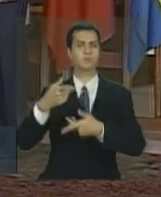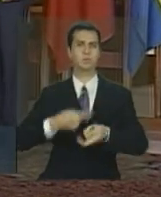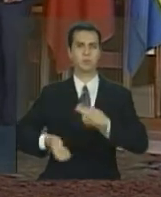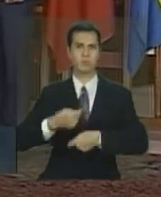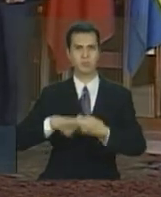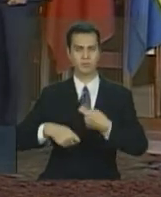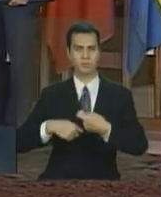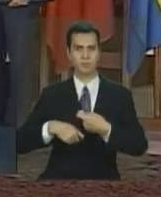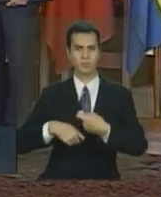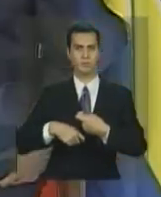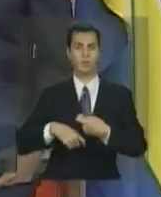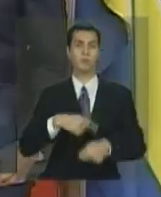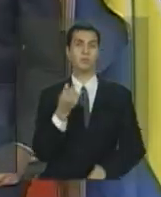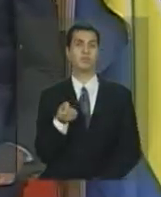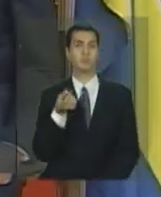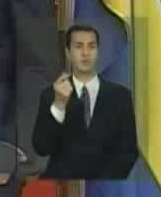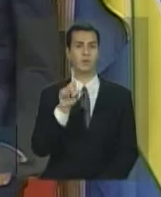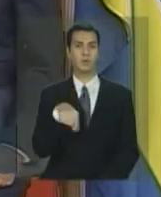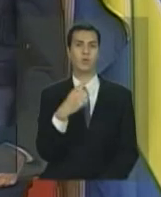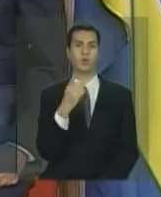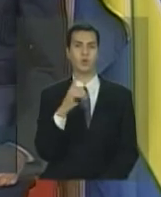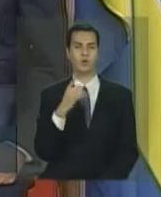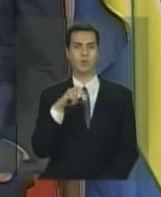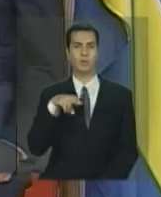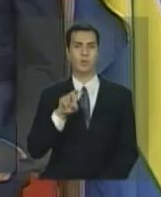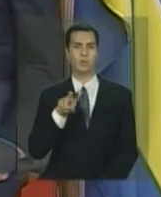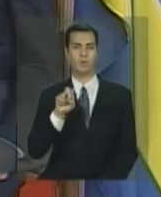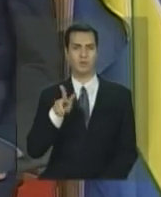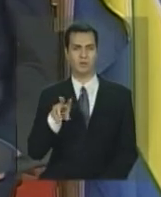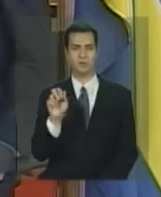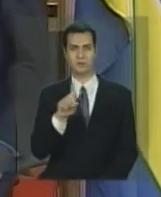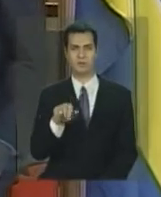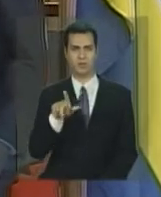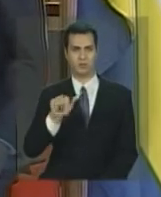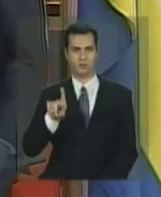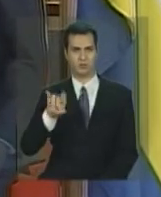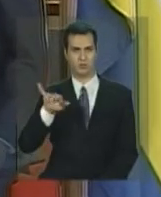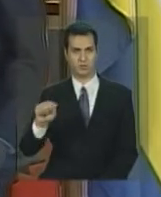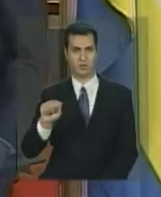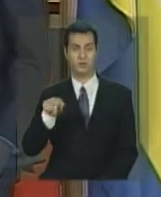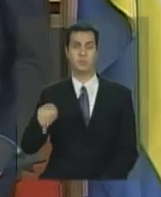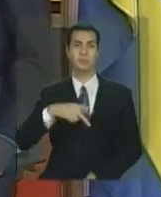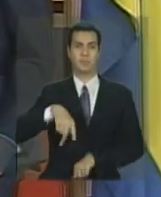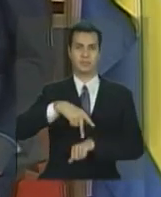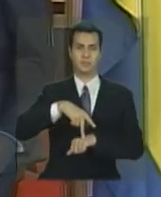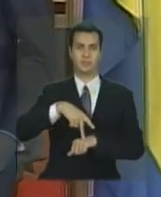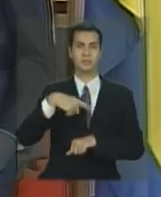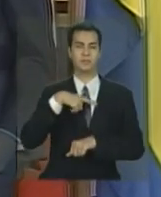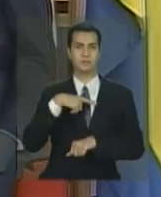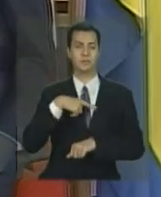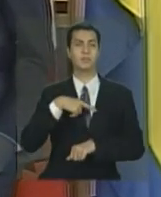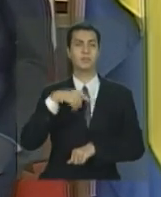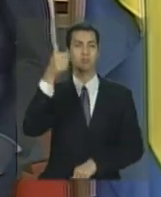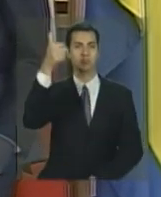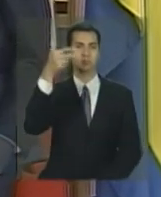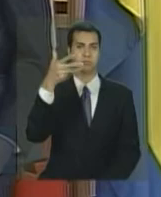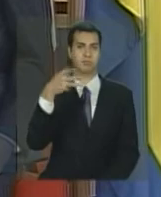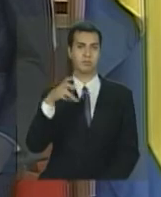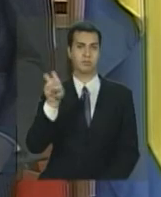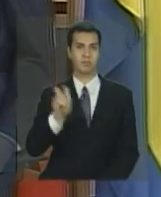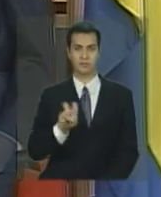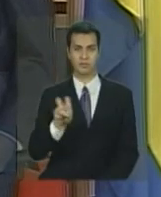mercado. A moeda é o dólar da Nova Zelândia. O país foi classificado como o quinto